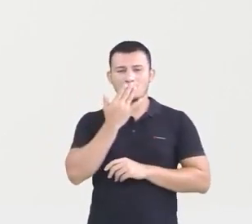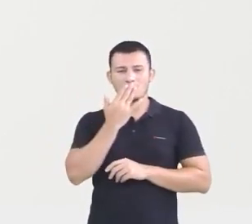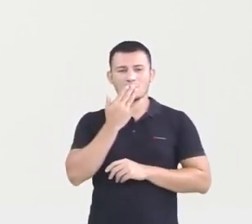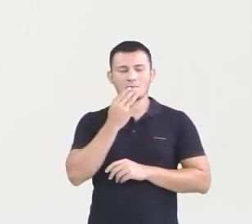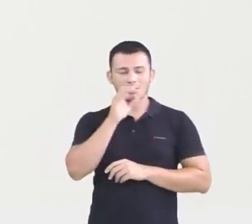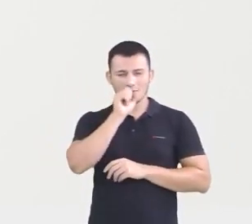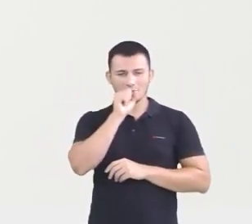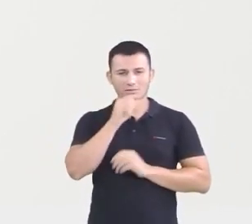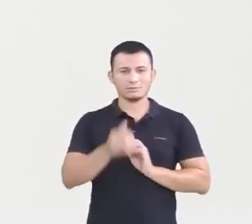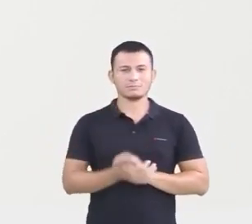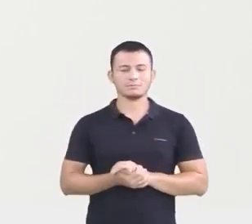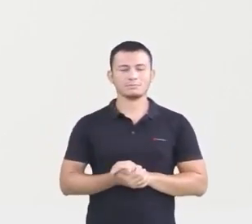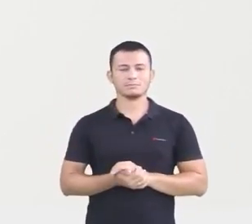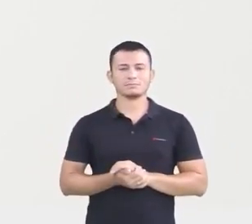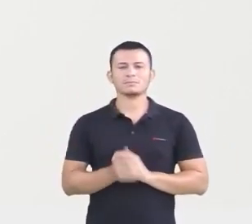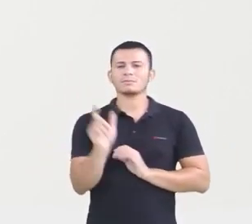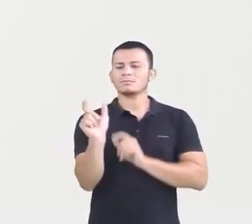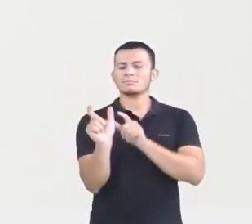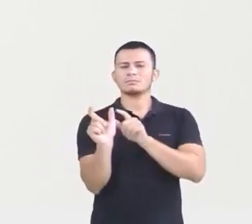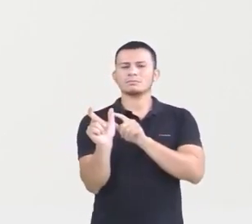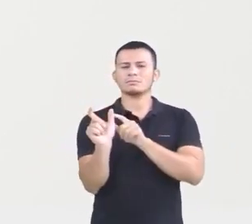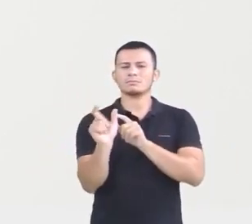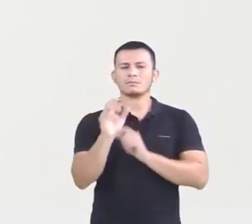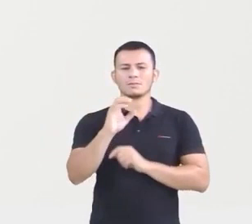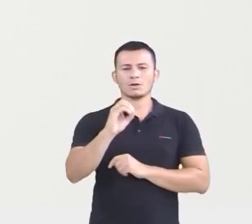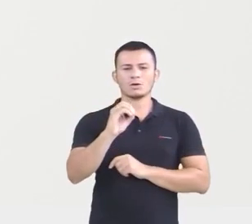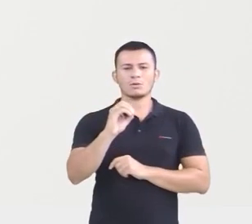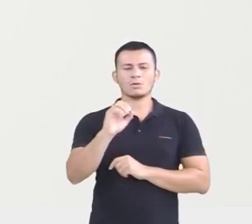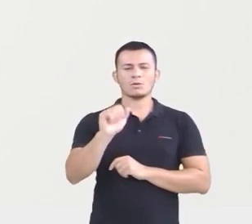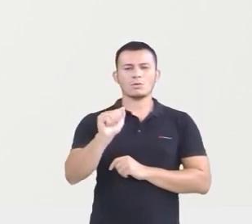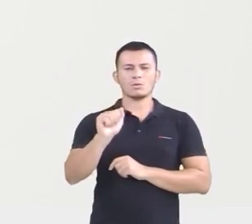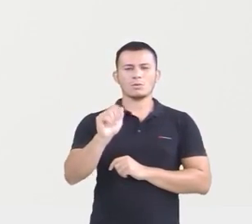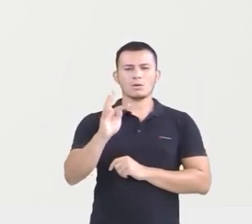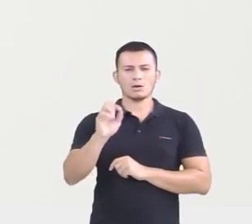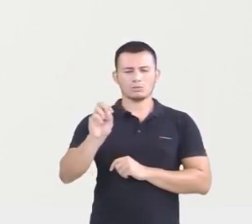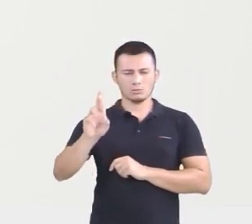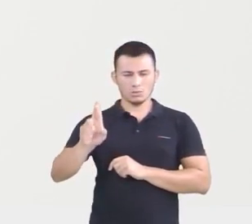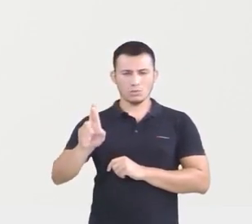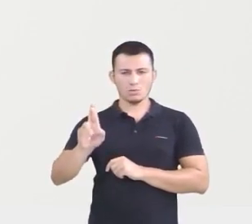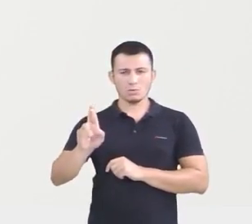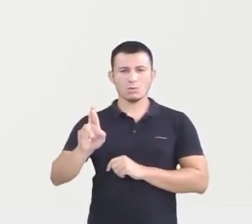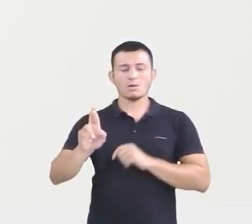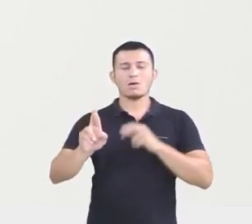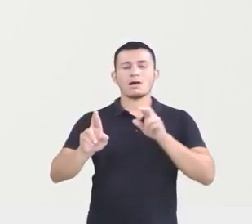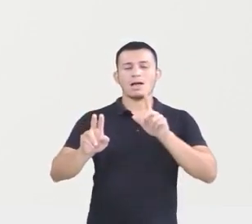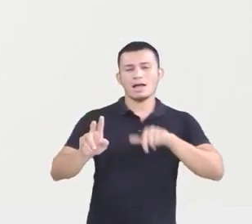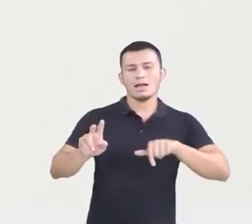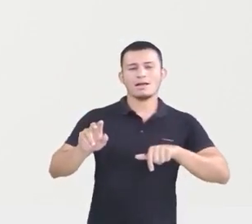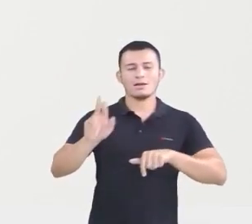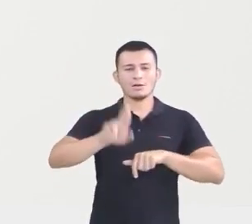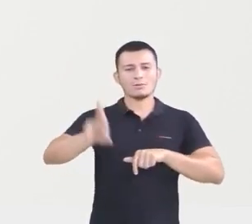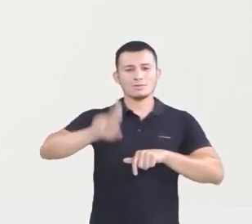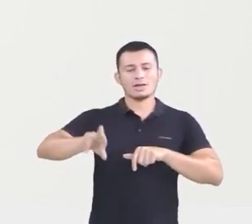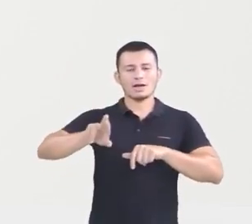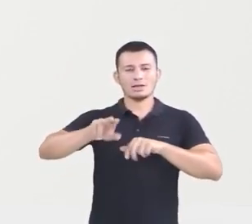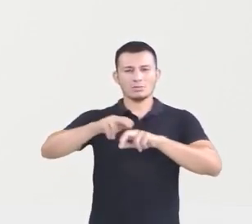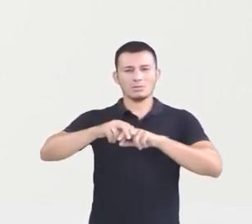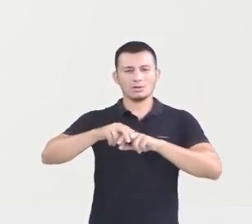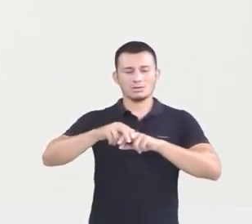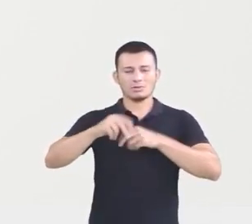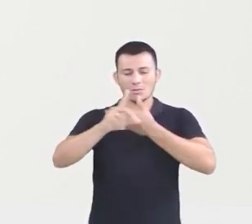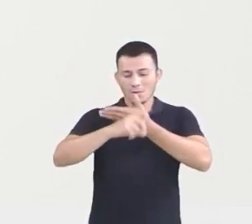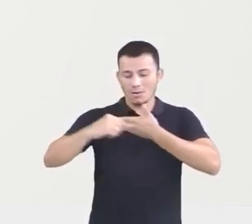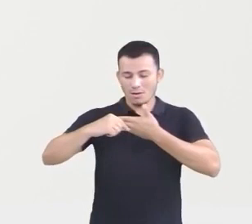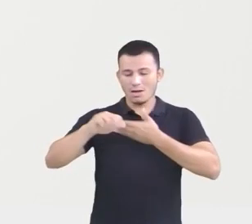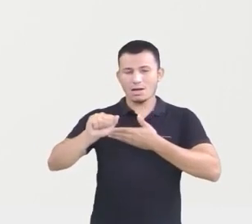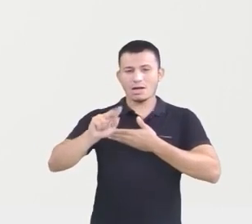A palavra o autor, ela foi usada para evitar a repetição do nome do autor, que é Lewis Carroll.